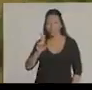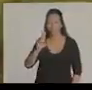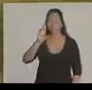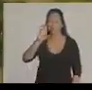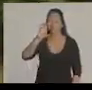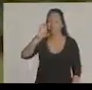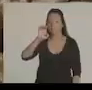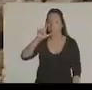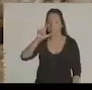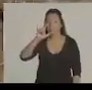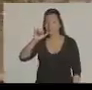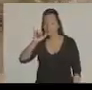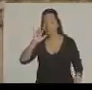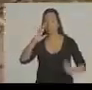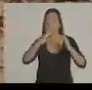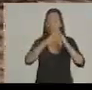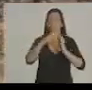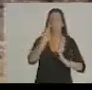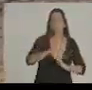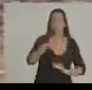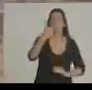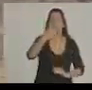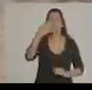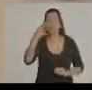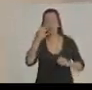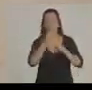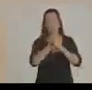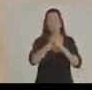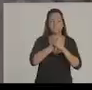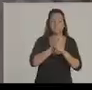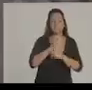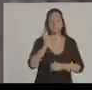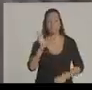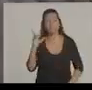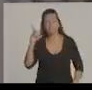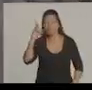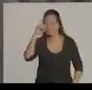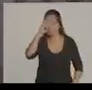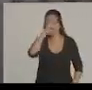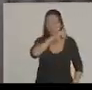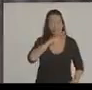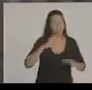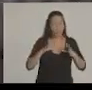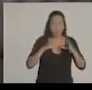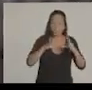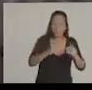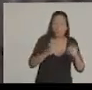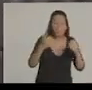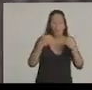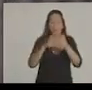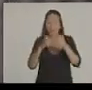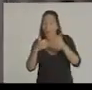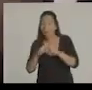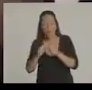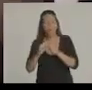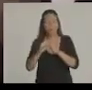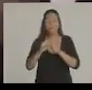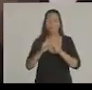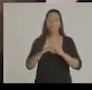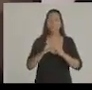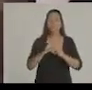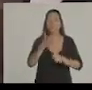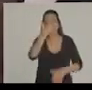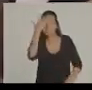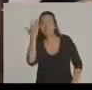Meu nome é Celi, eu moro aqui há 24 anos. A nossa dificuldade aqui é em tudo, é o ônibus, é tudo.